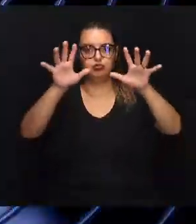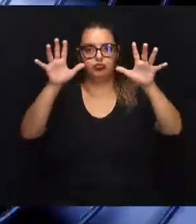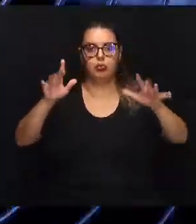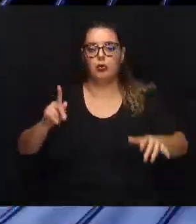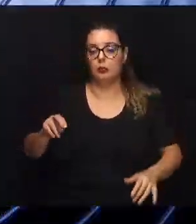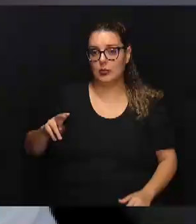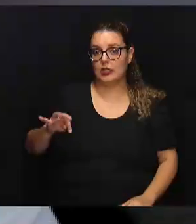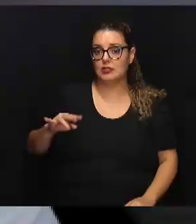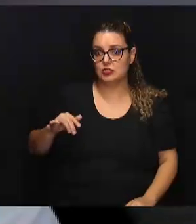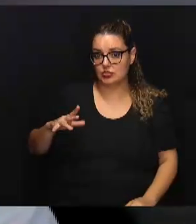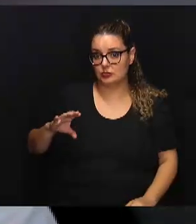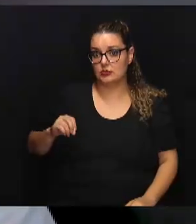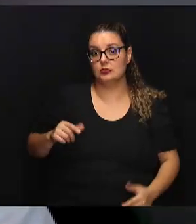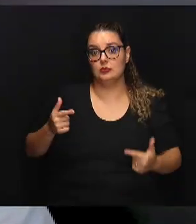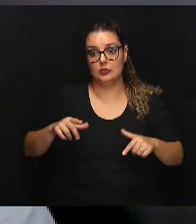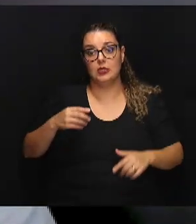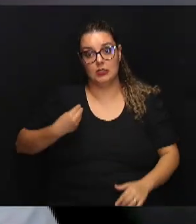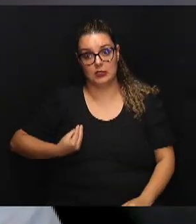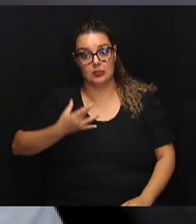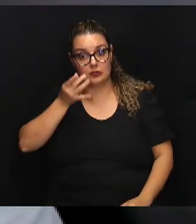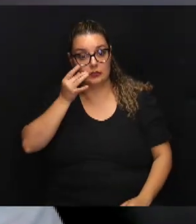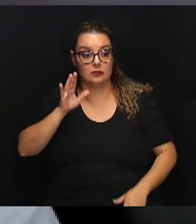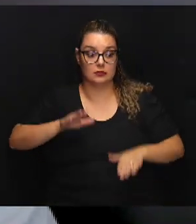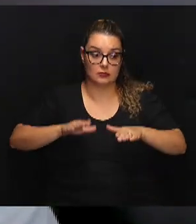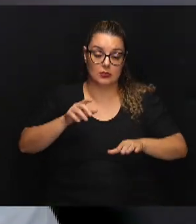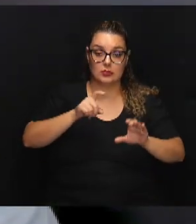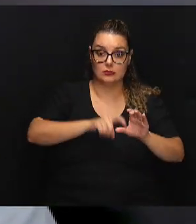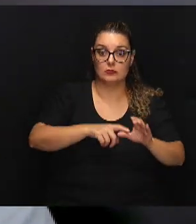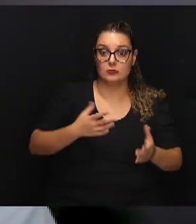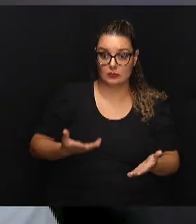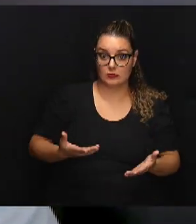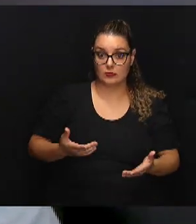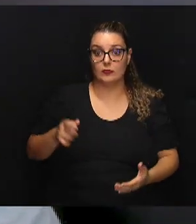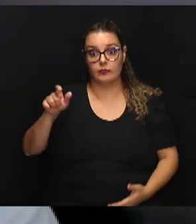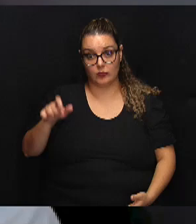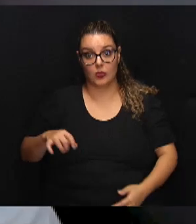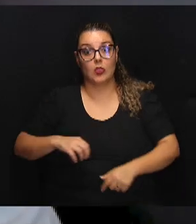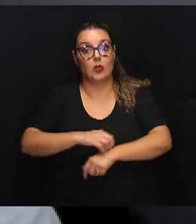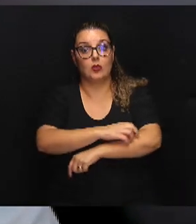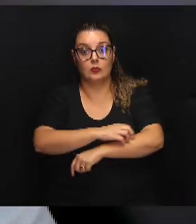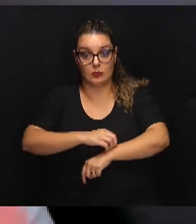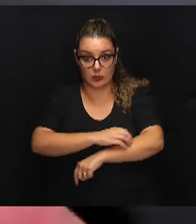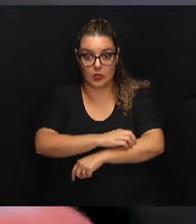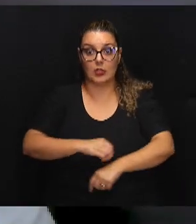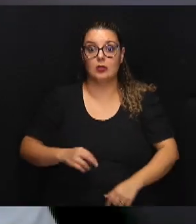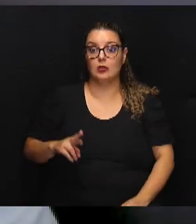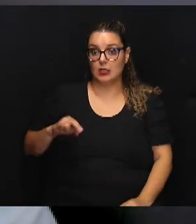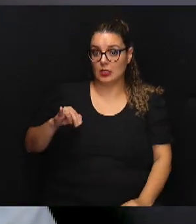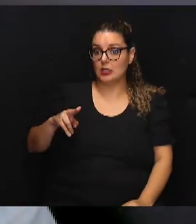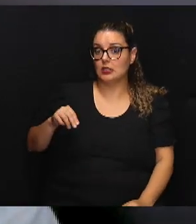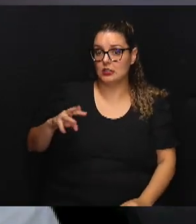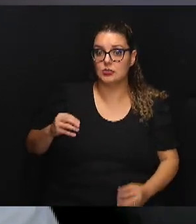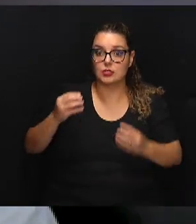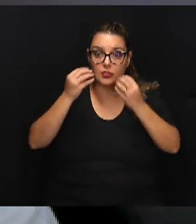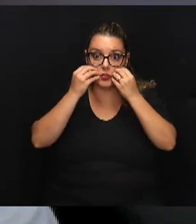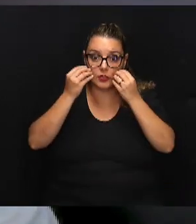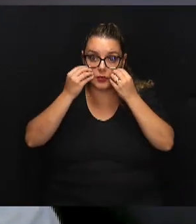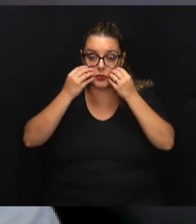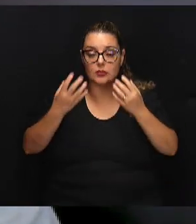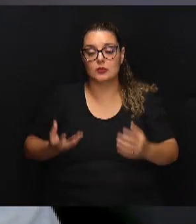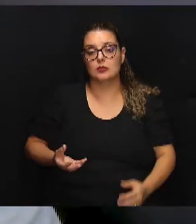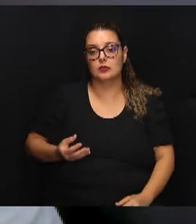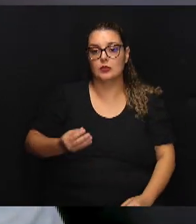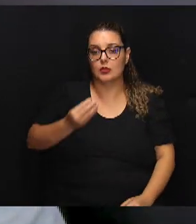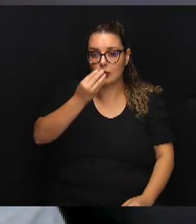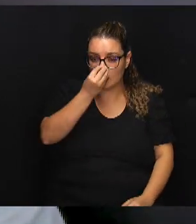no local onde você está. E dependendo da situação, isso para uma pessoa alérgica, né? Uma pessoa que tem rinite alérgica, uma pessoa que tem asma, pode